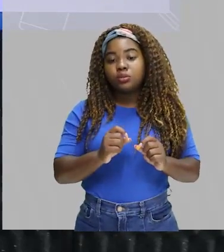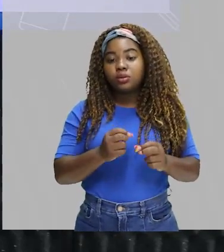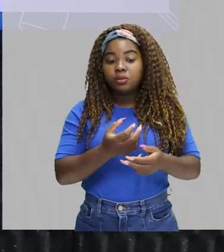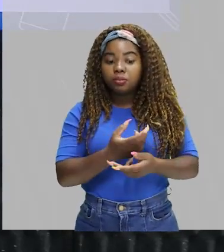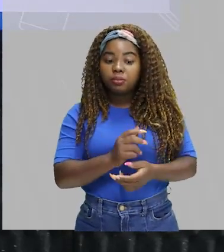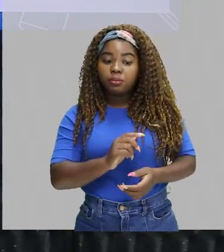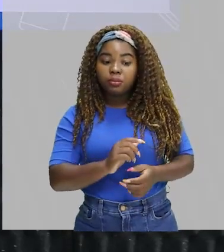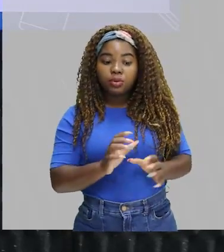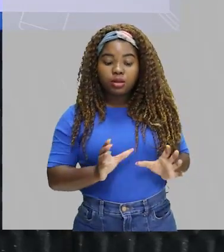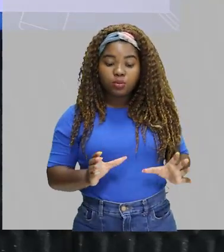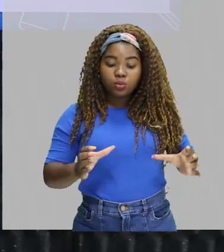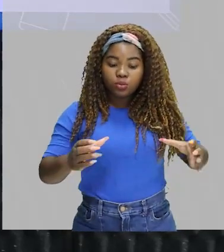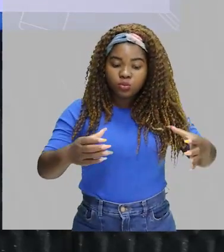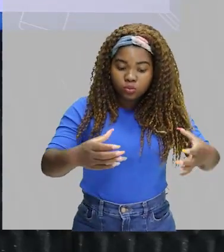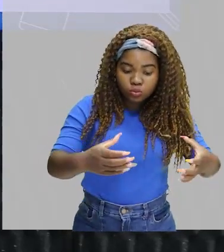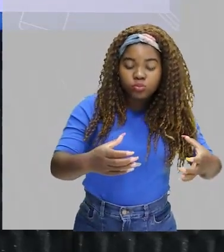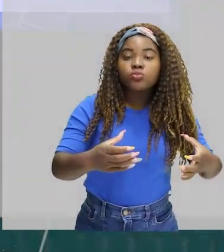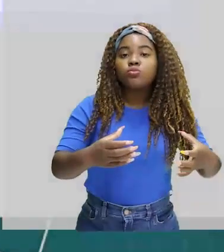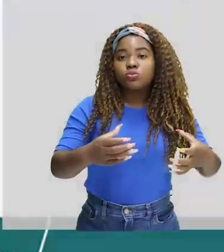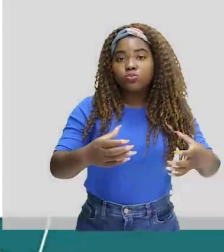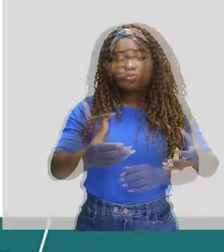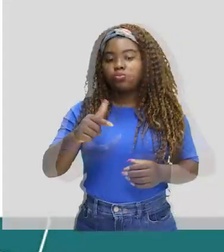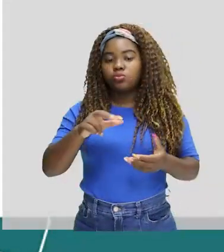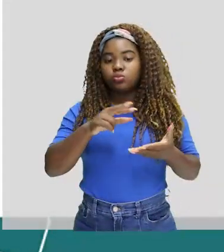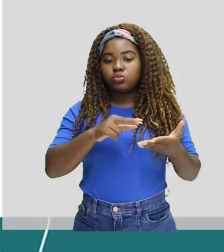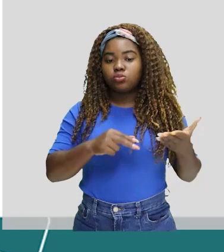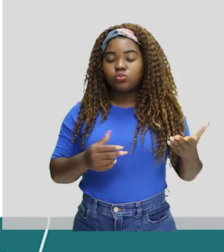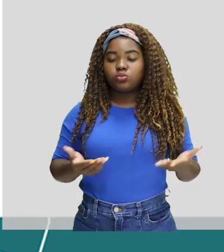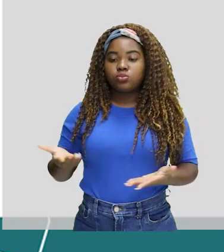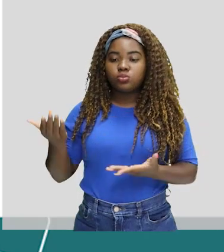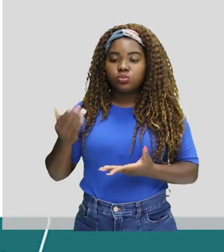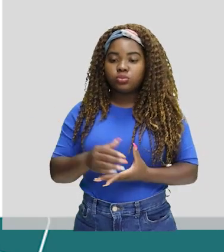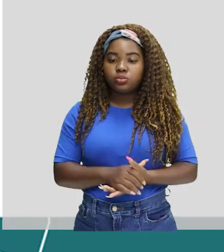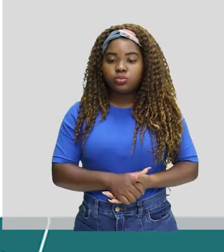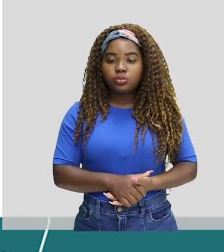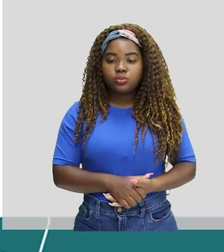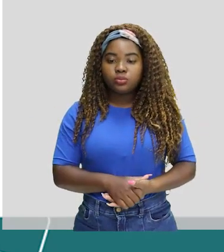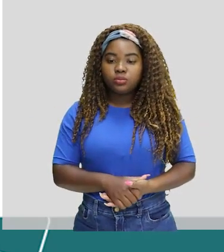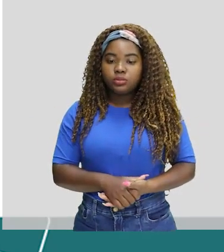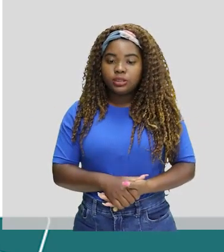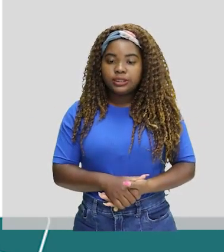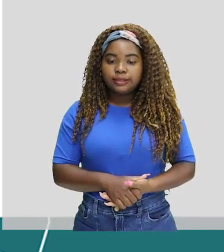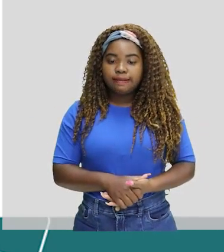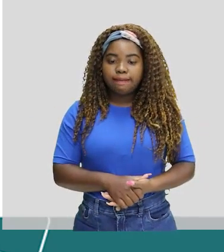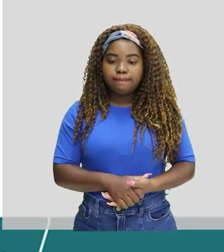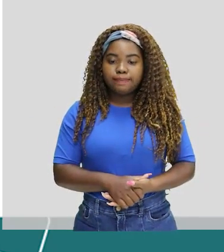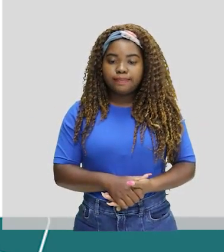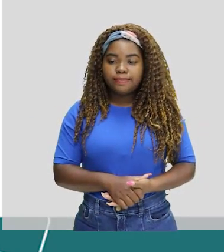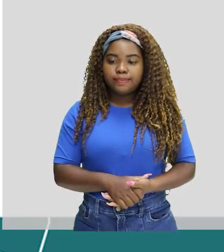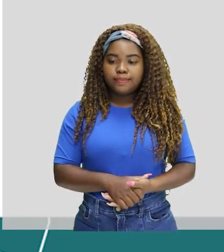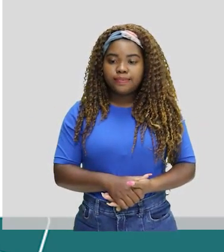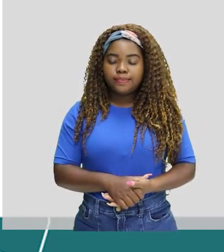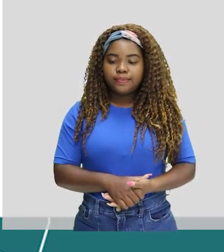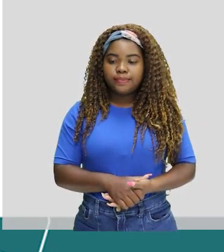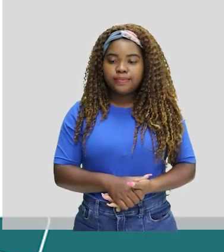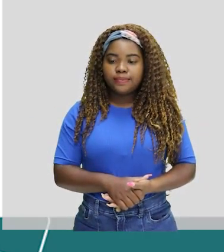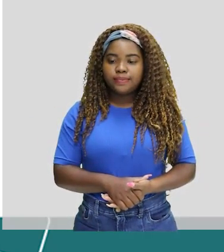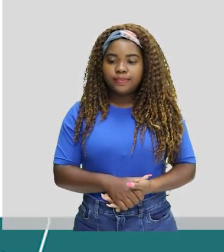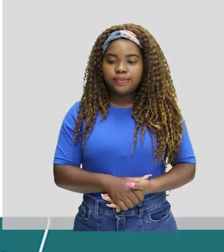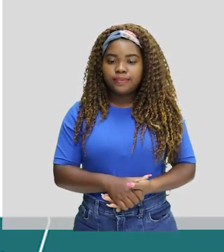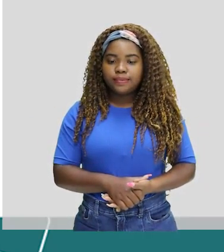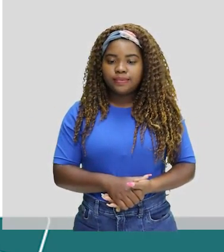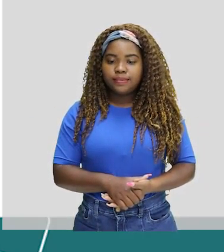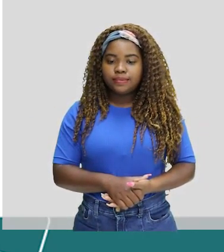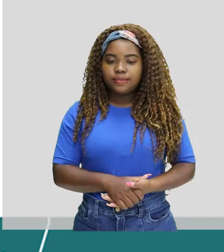universal, para a maioria, um número grande coletivo. A moralidade é a tentativa de criar maior quantidade de felicidade possível